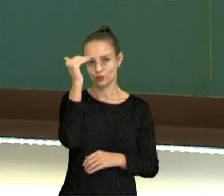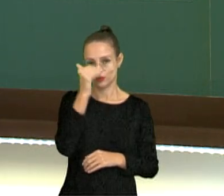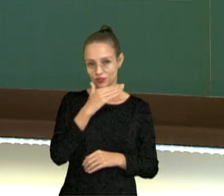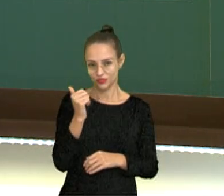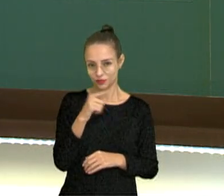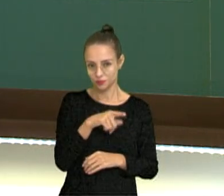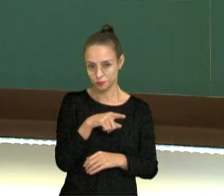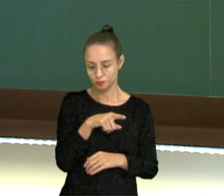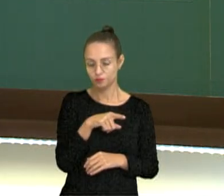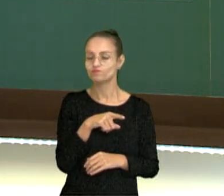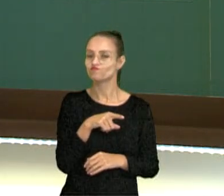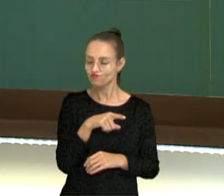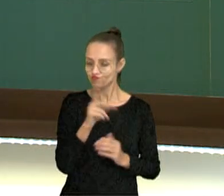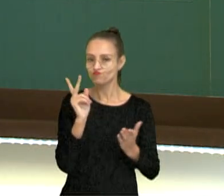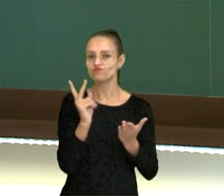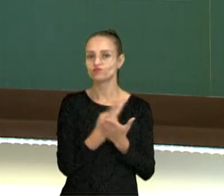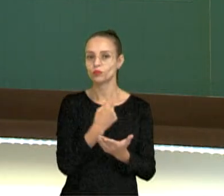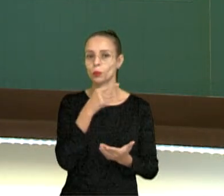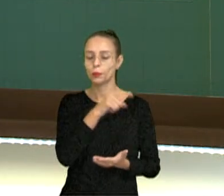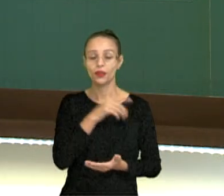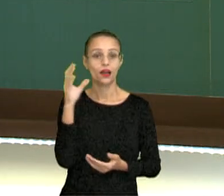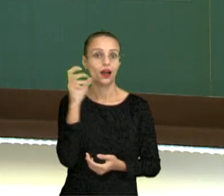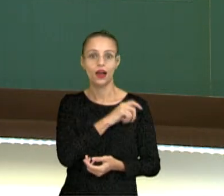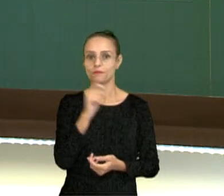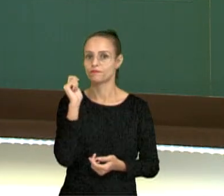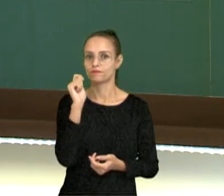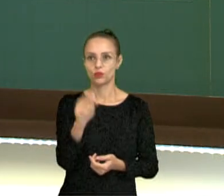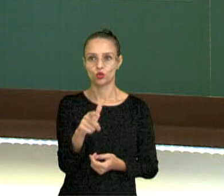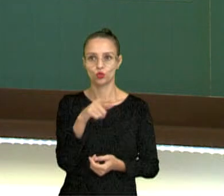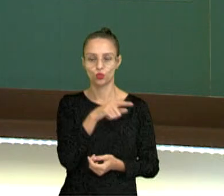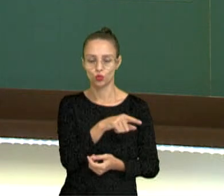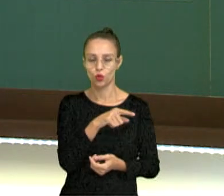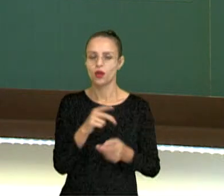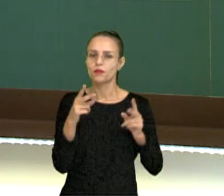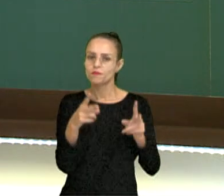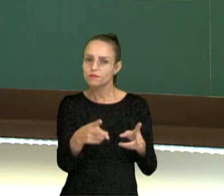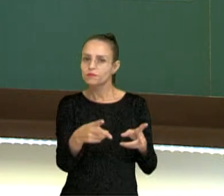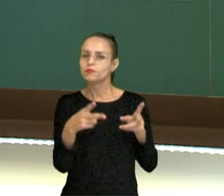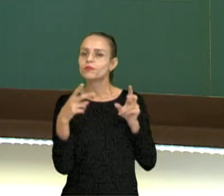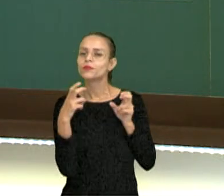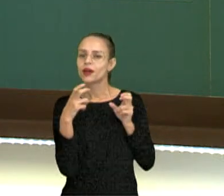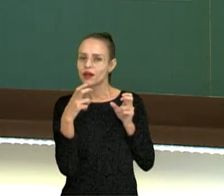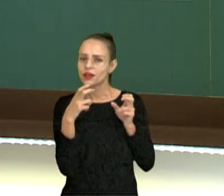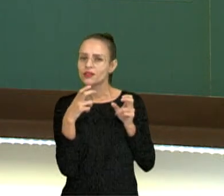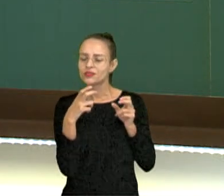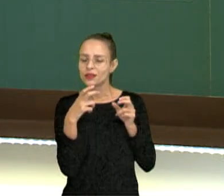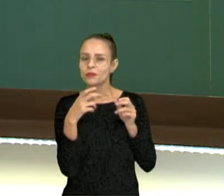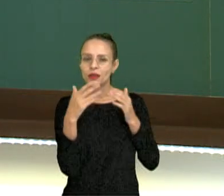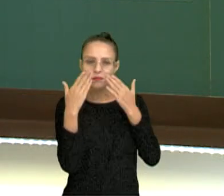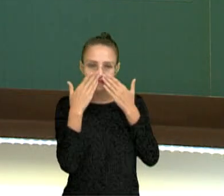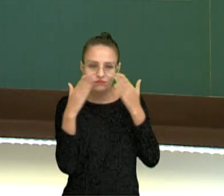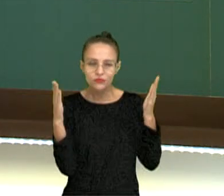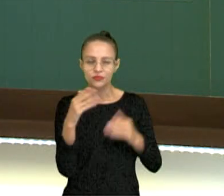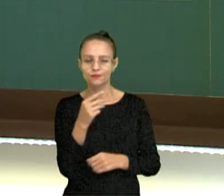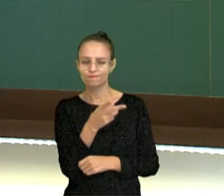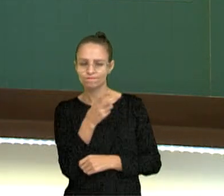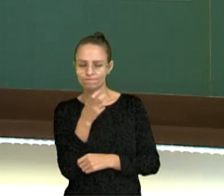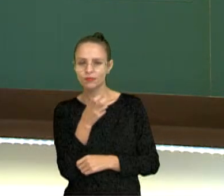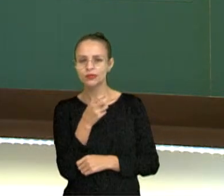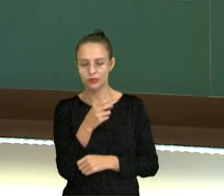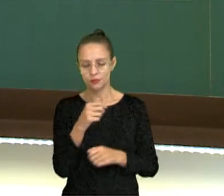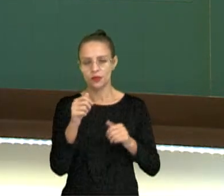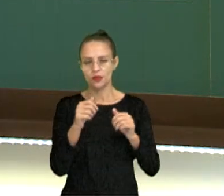adolescência. Elas ocorrem muito rapidamente, nós percebemos, evidenciamos com uma facilidade